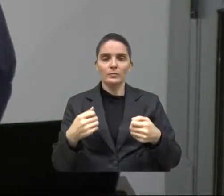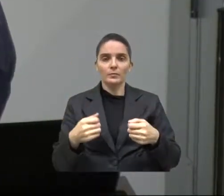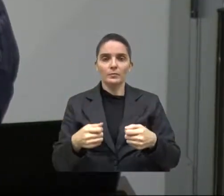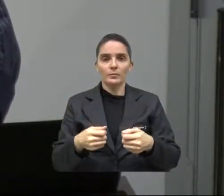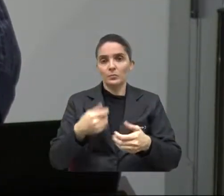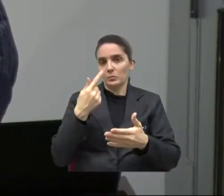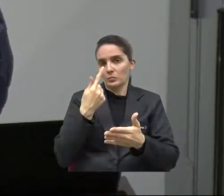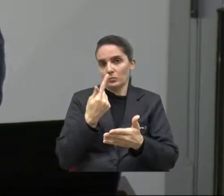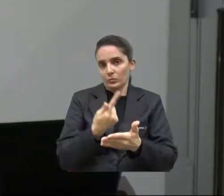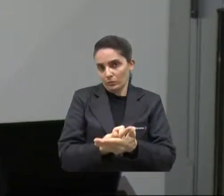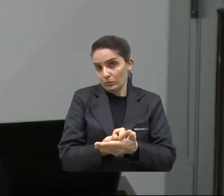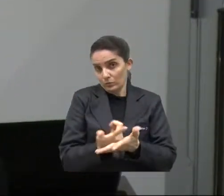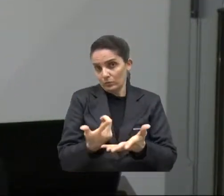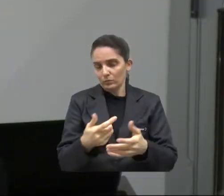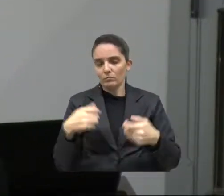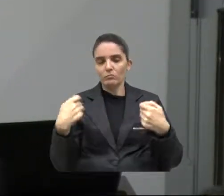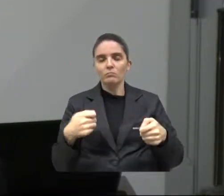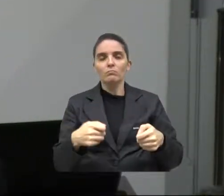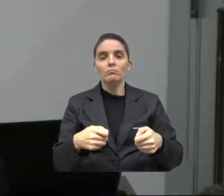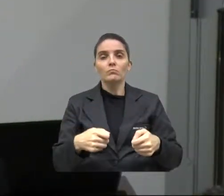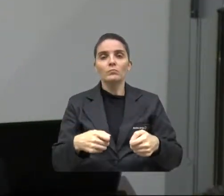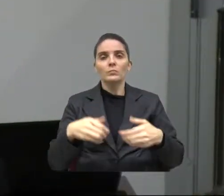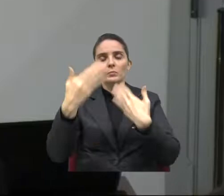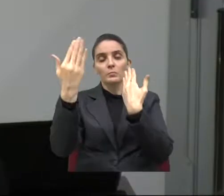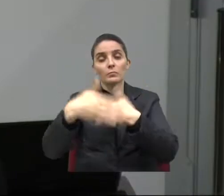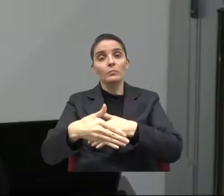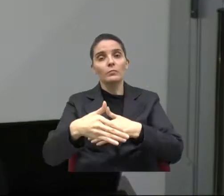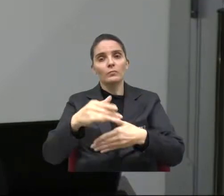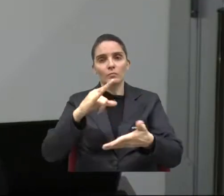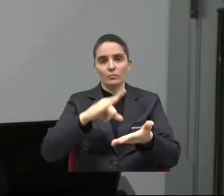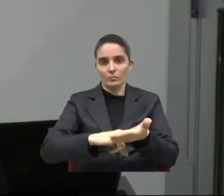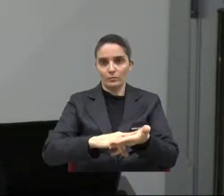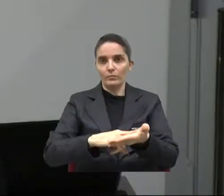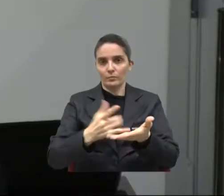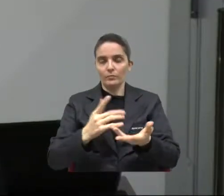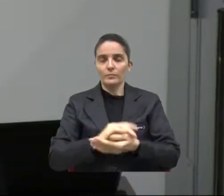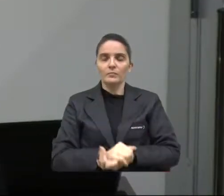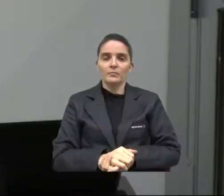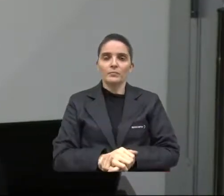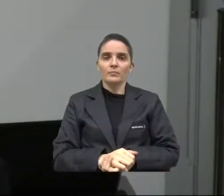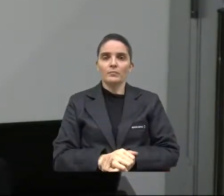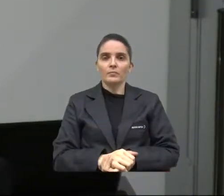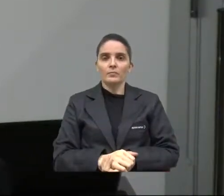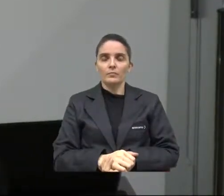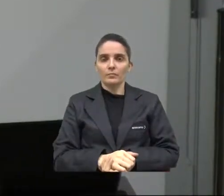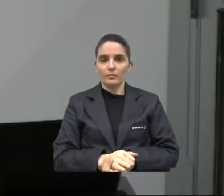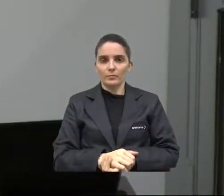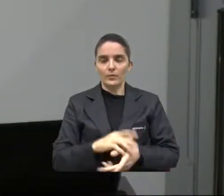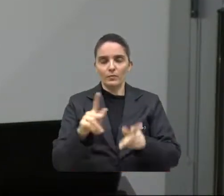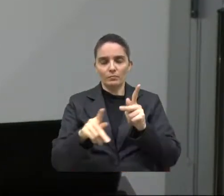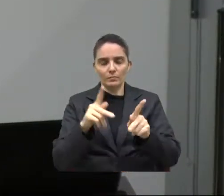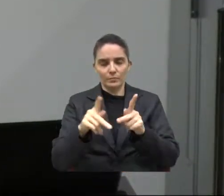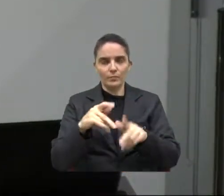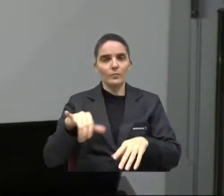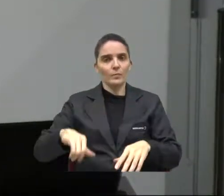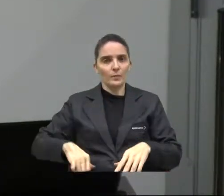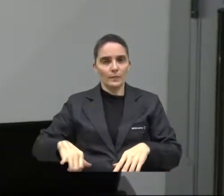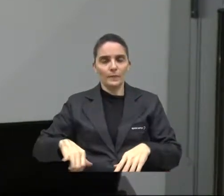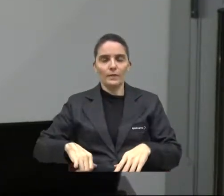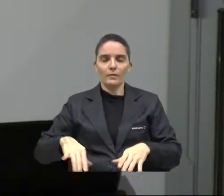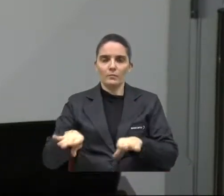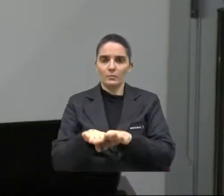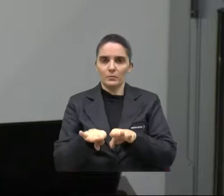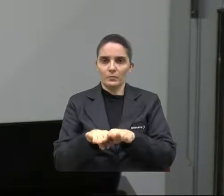não somente o setor público, que várias vezes ficou sem energia, mas a população, os bairros,